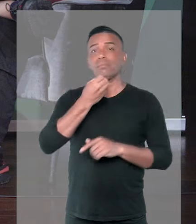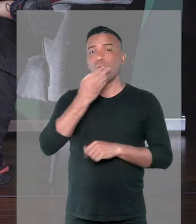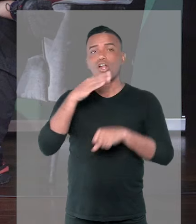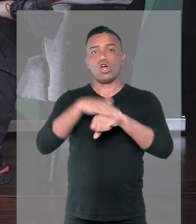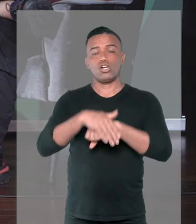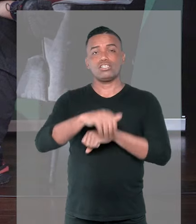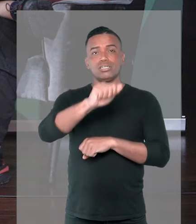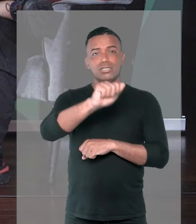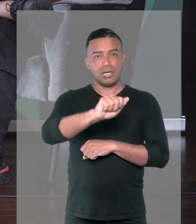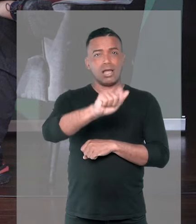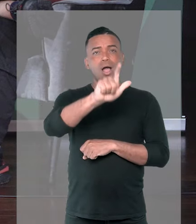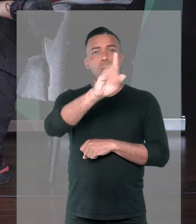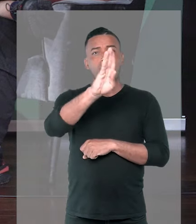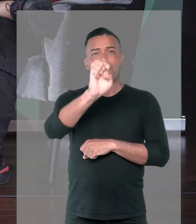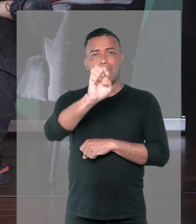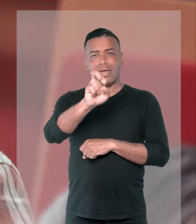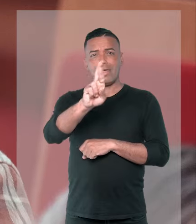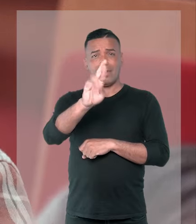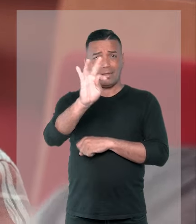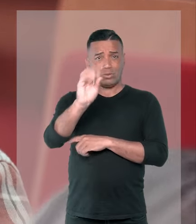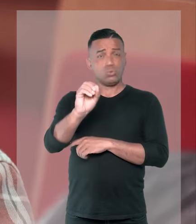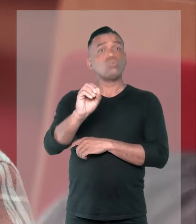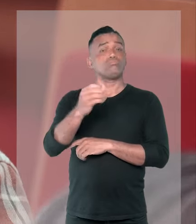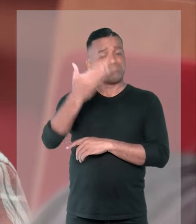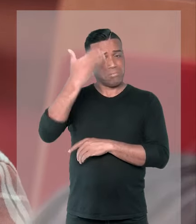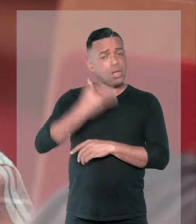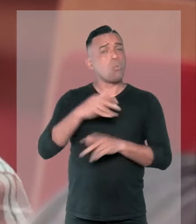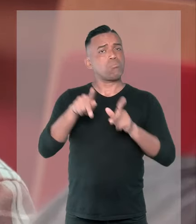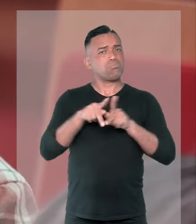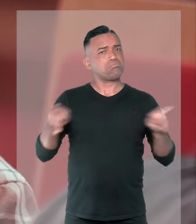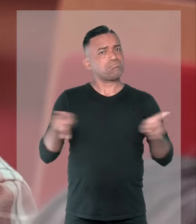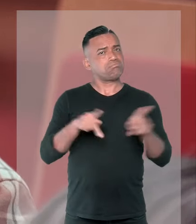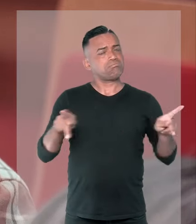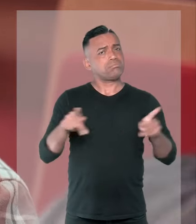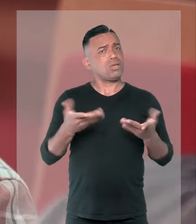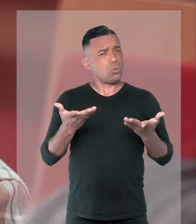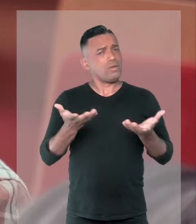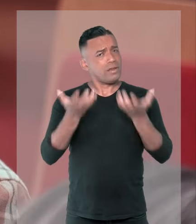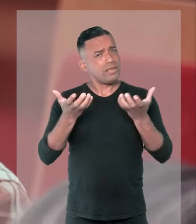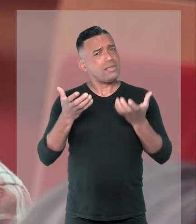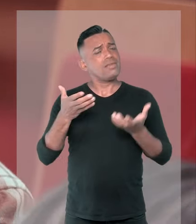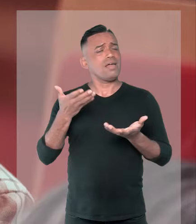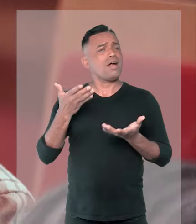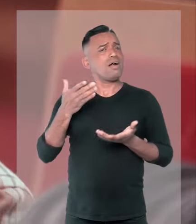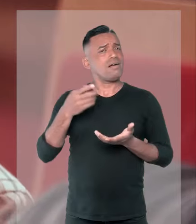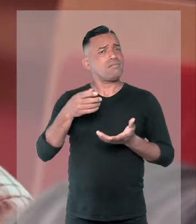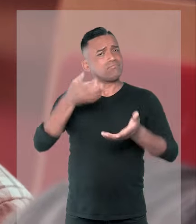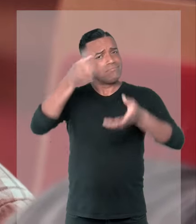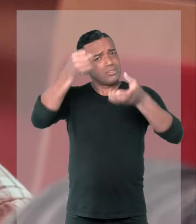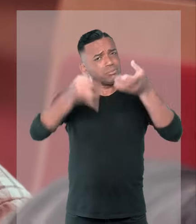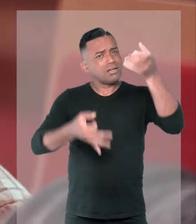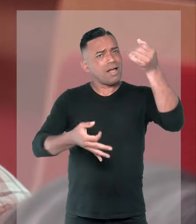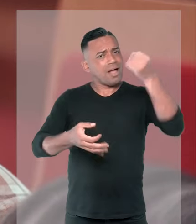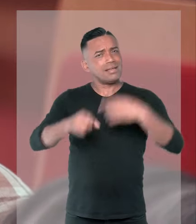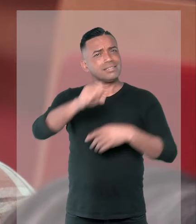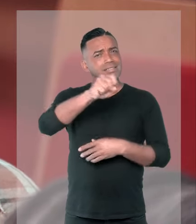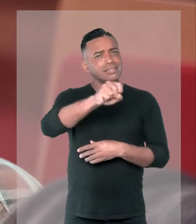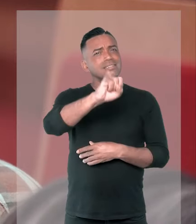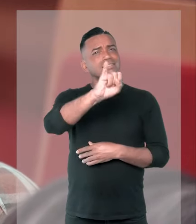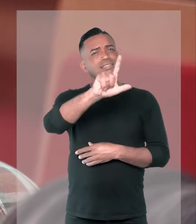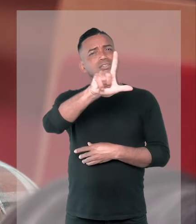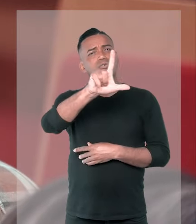é albelo né Eu sou professor e eu gostaria de ouvir do Silvio porque quando ele descreveu essa